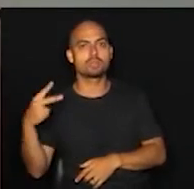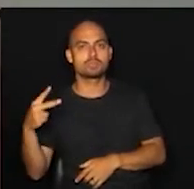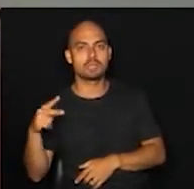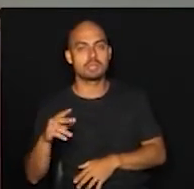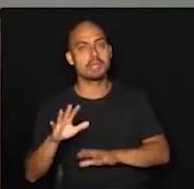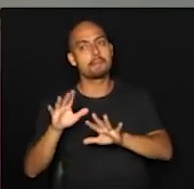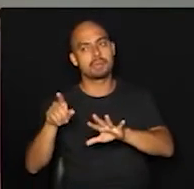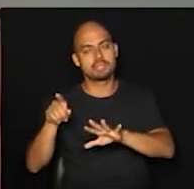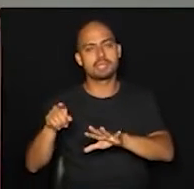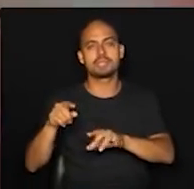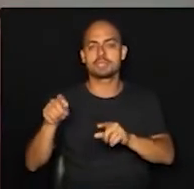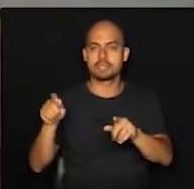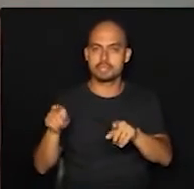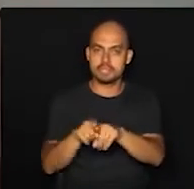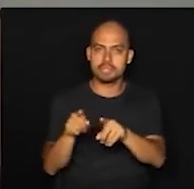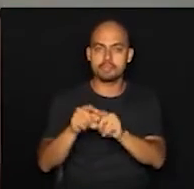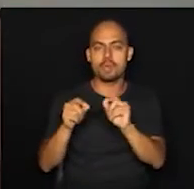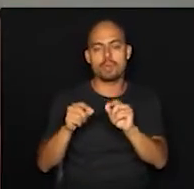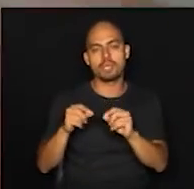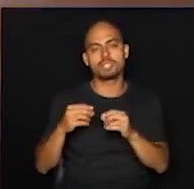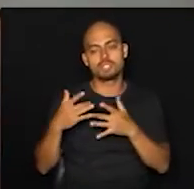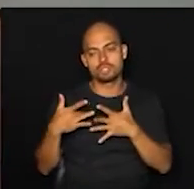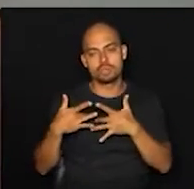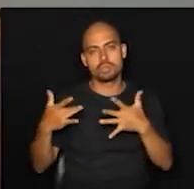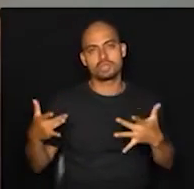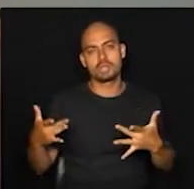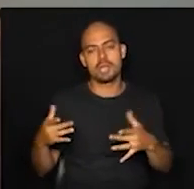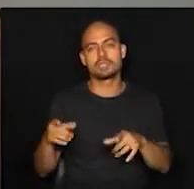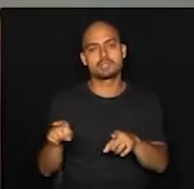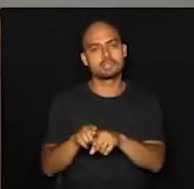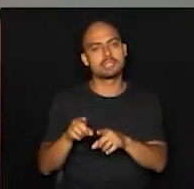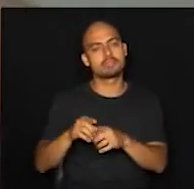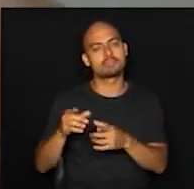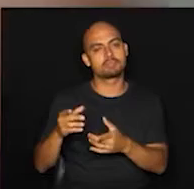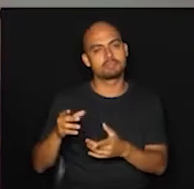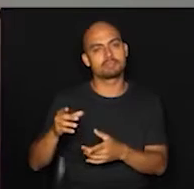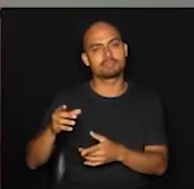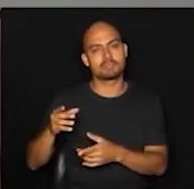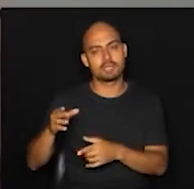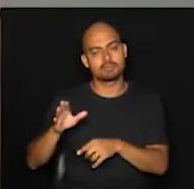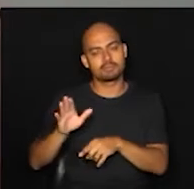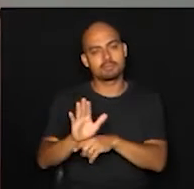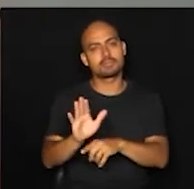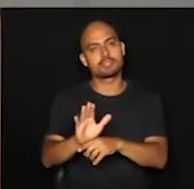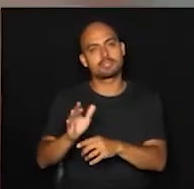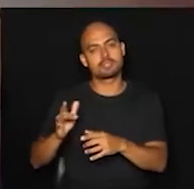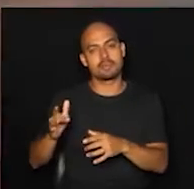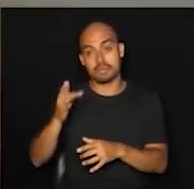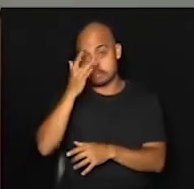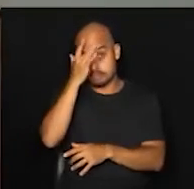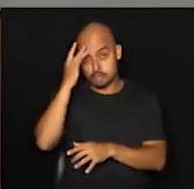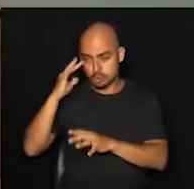era cordata também, muito gentil, muito aristocrática, né? O povo adorava e tudo. Era também